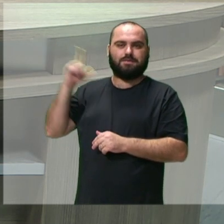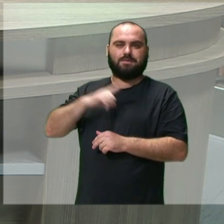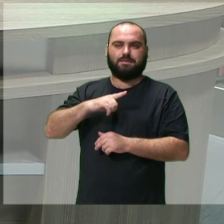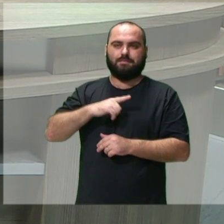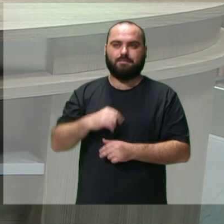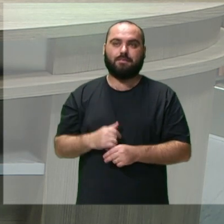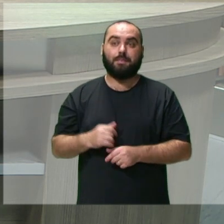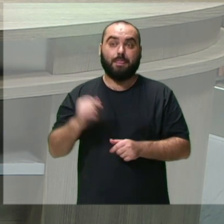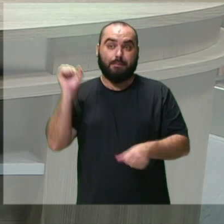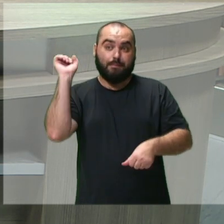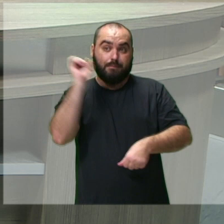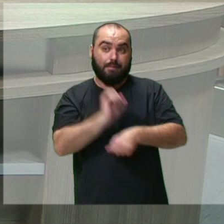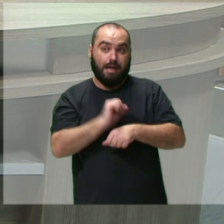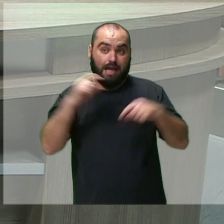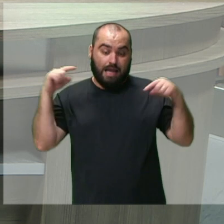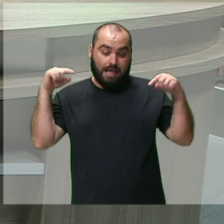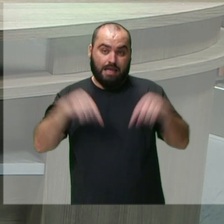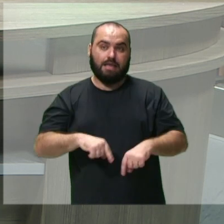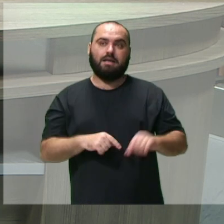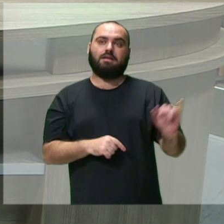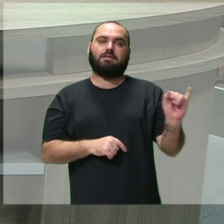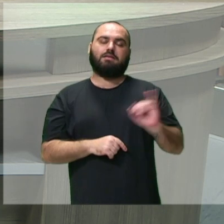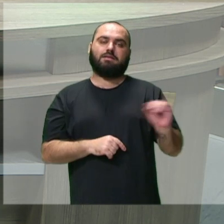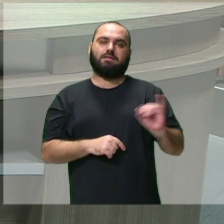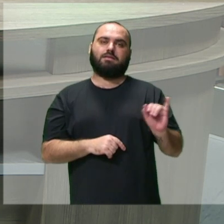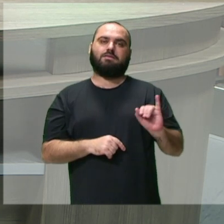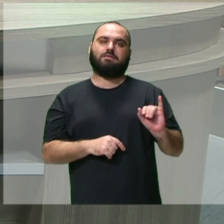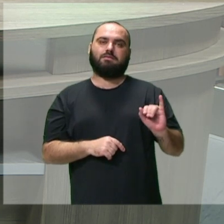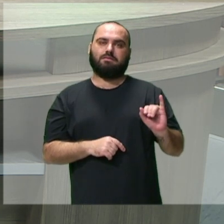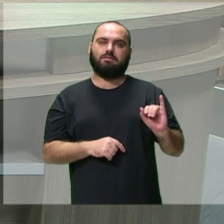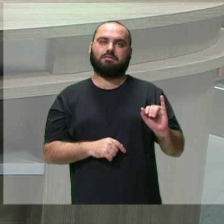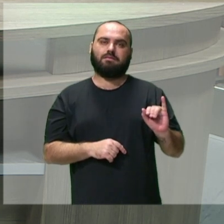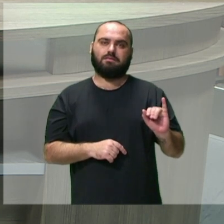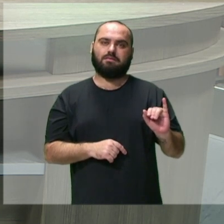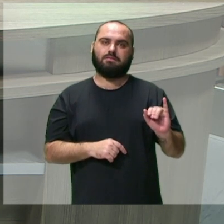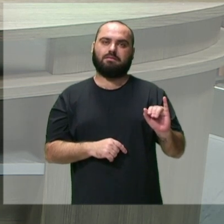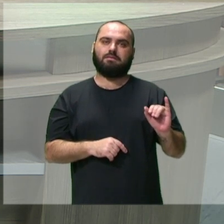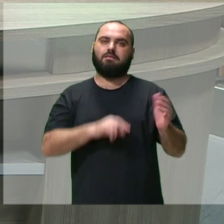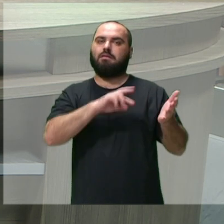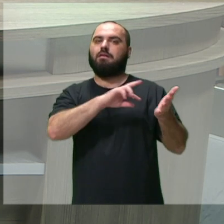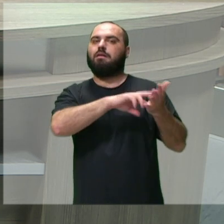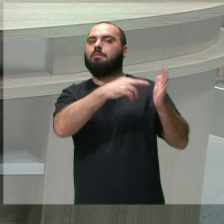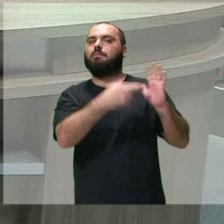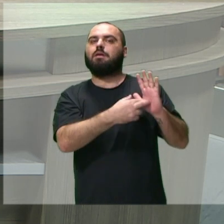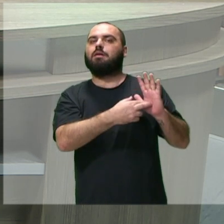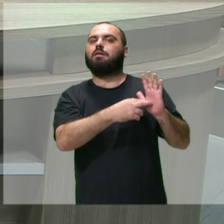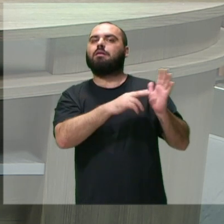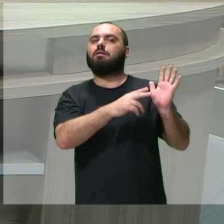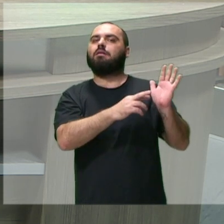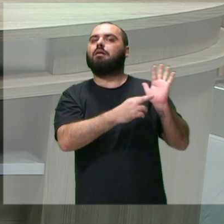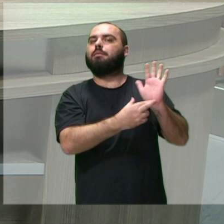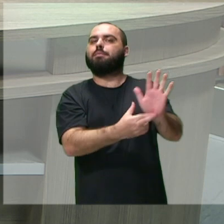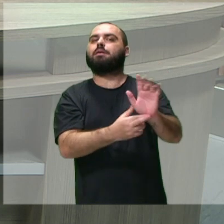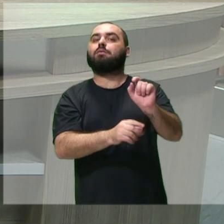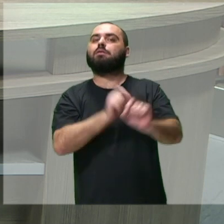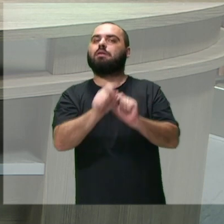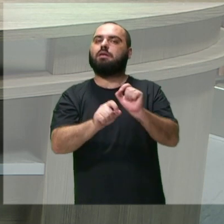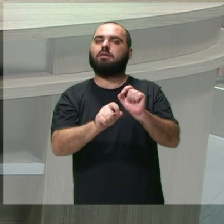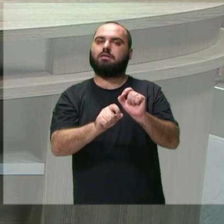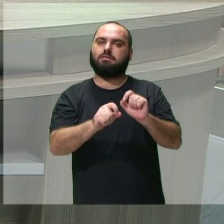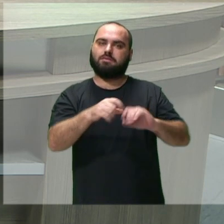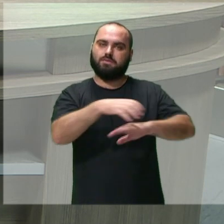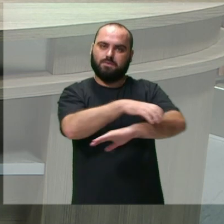em Itajaí, que daí eu tenho os moles que fazem essa representação, ou seja, com poucos elementos conta essa história do que está acontecendo.